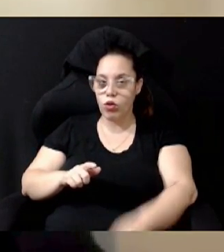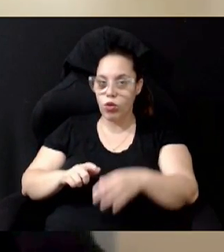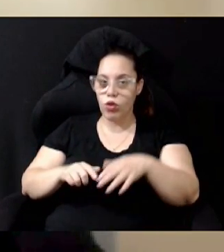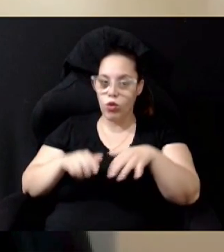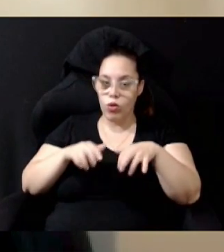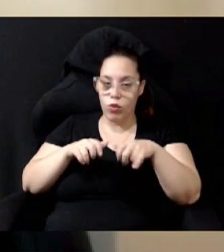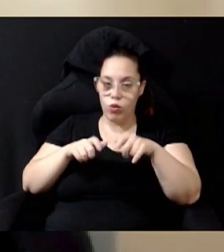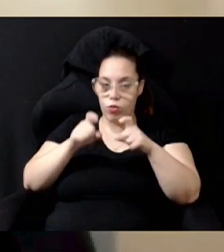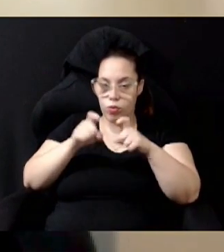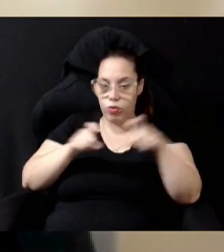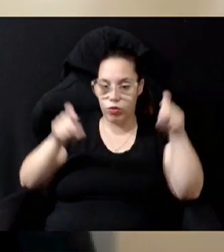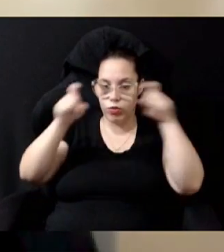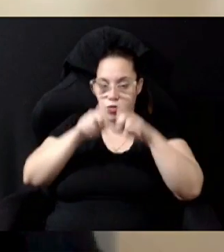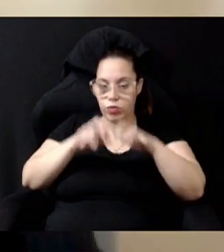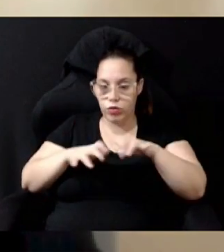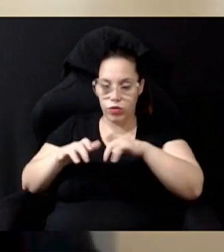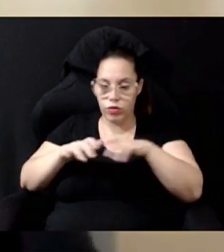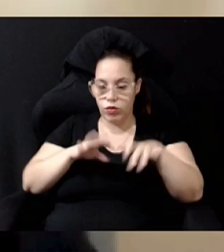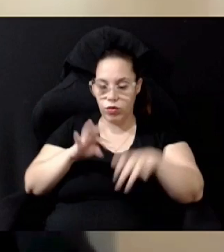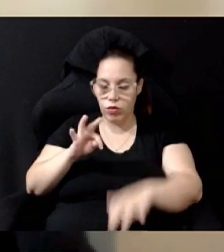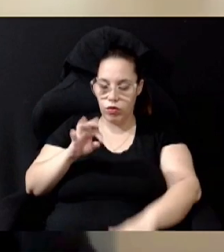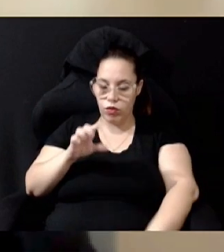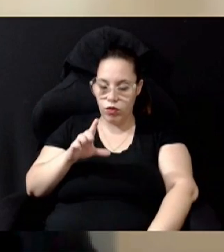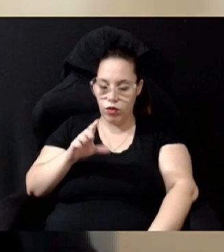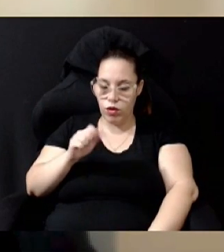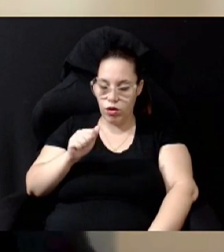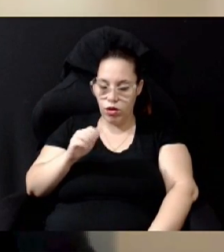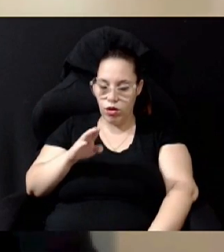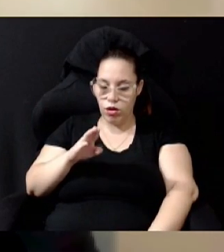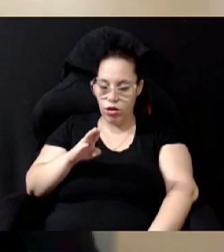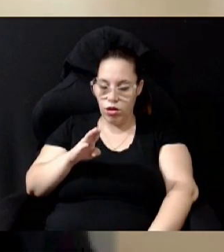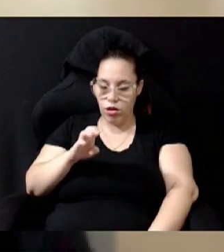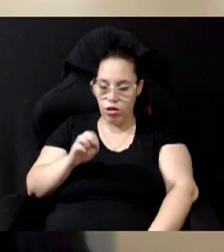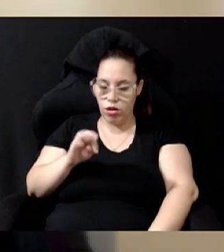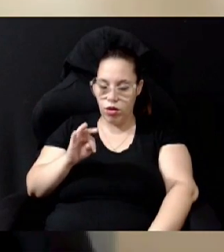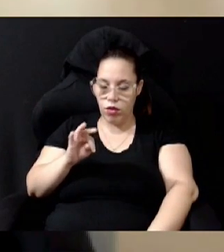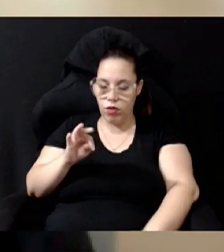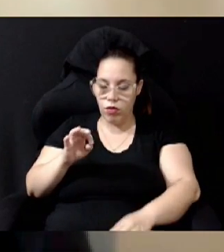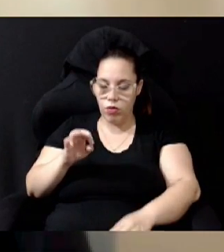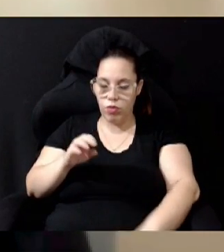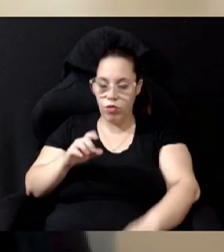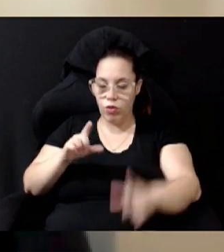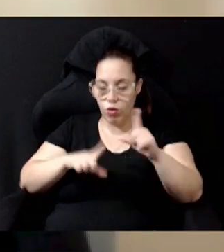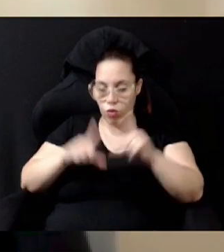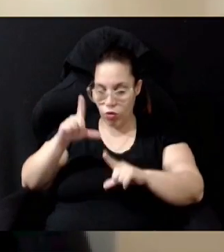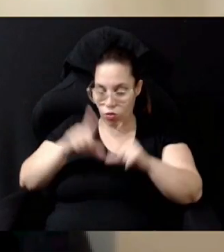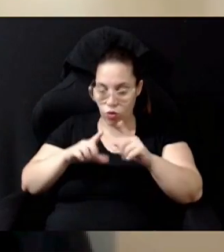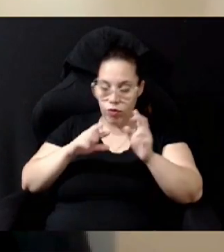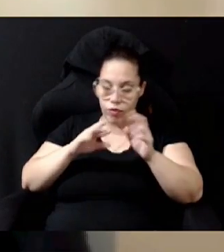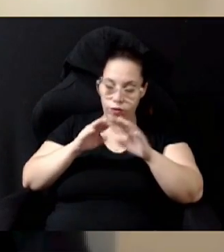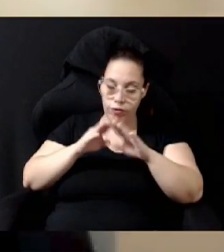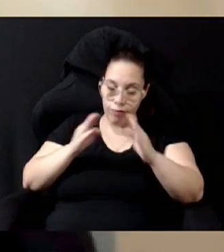as televisões emitem. Um ambiente confortável,